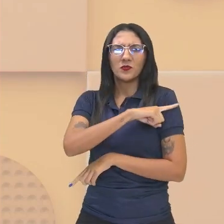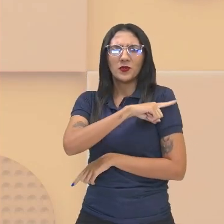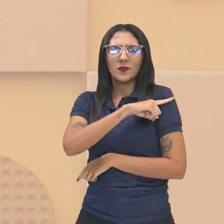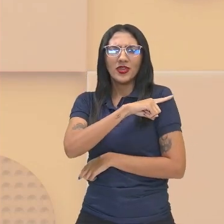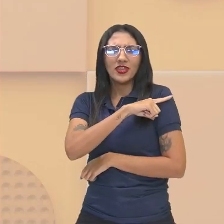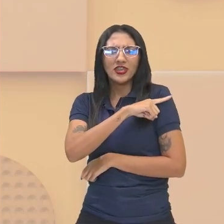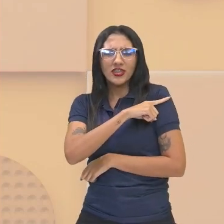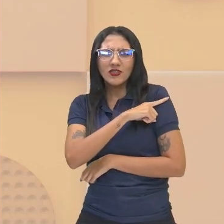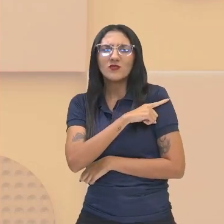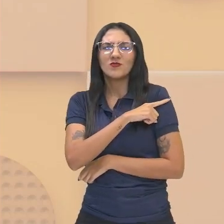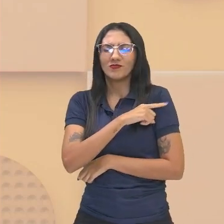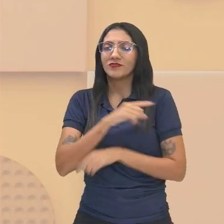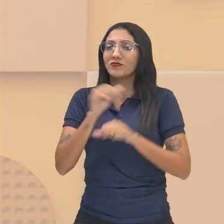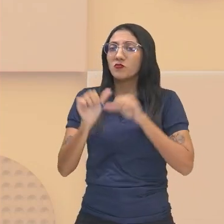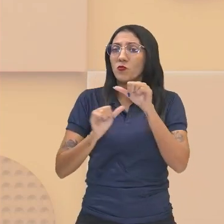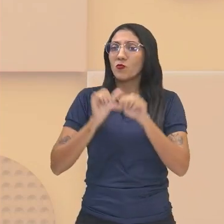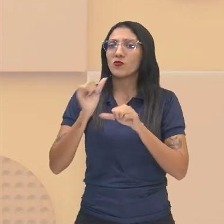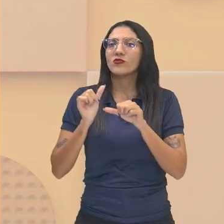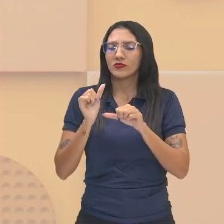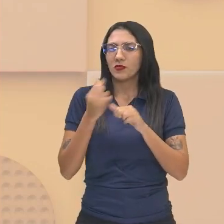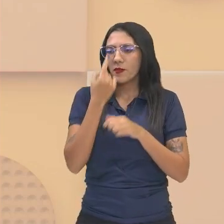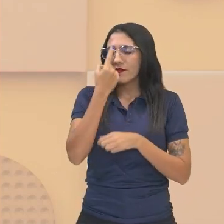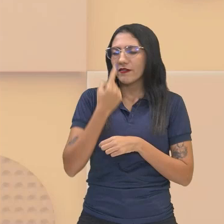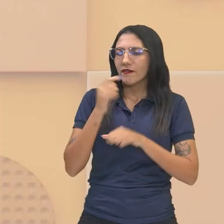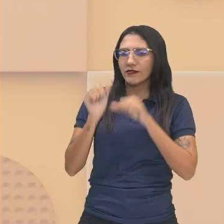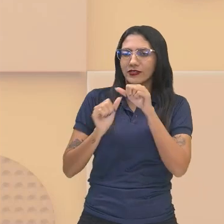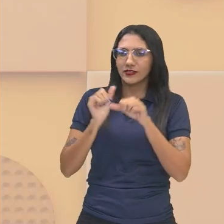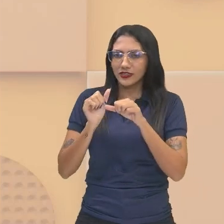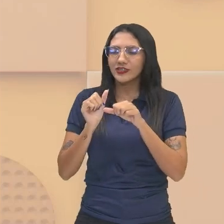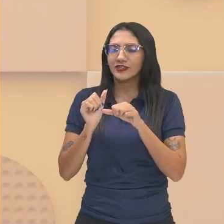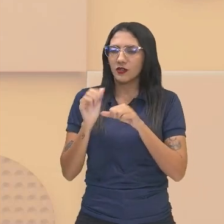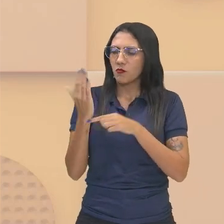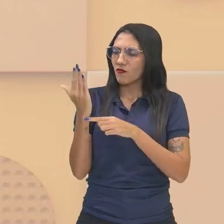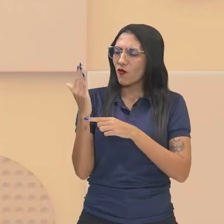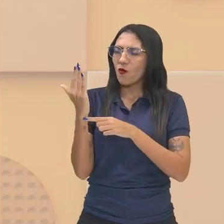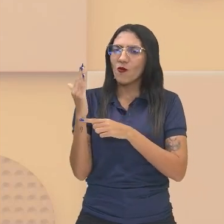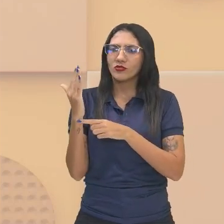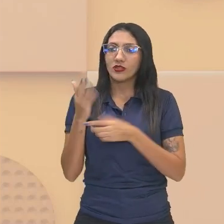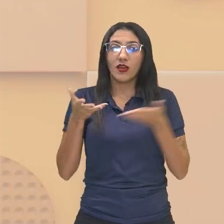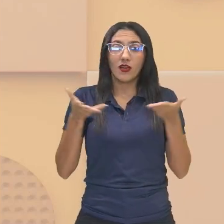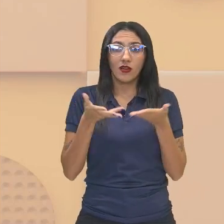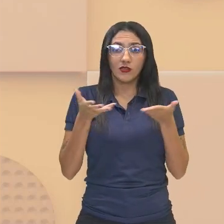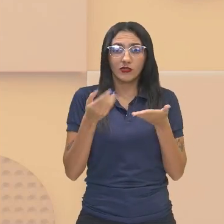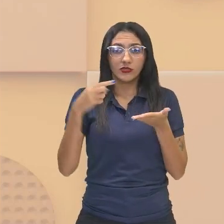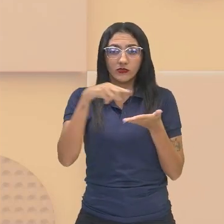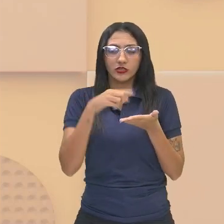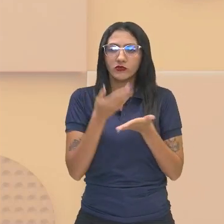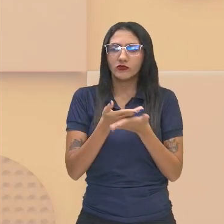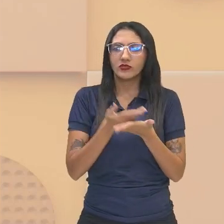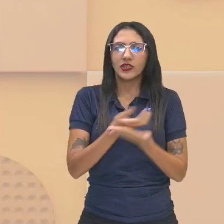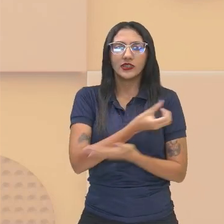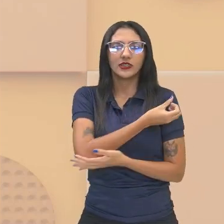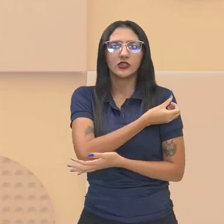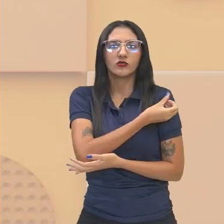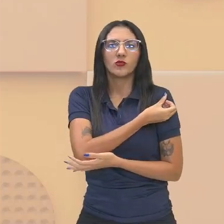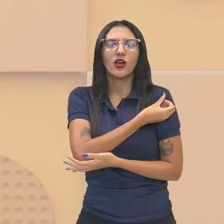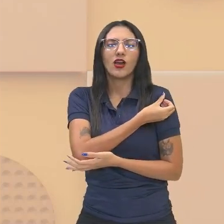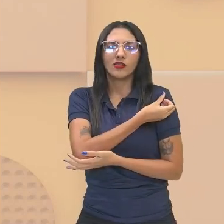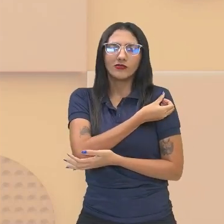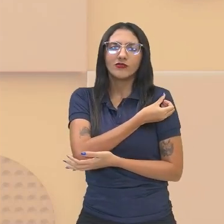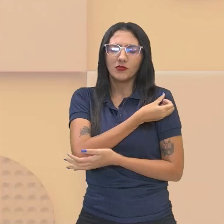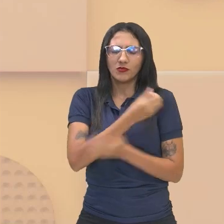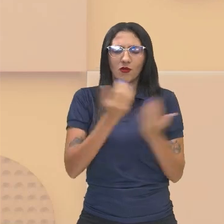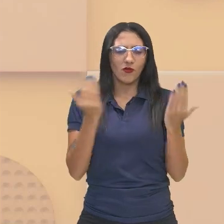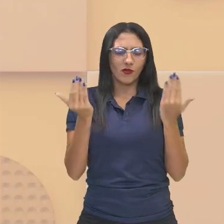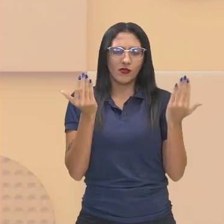outras características, pegando, então, uma imagem de vocês mesmos, né? Agora, no 6º ano, como, né, a